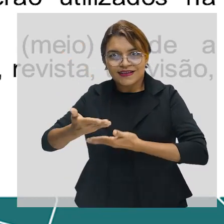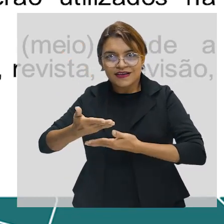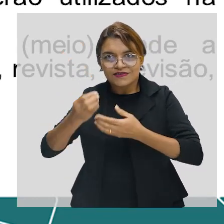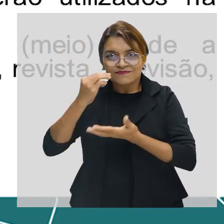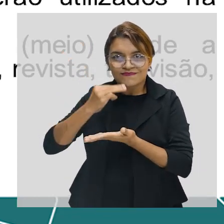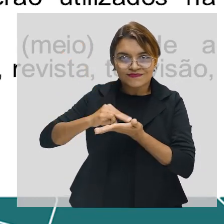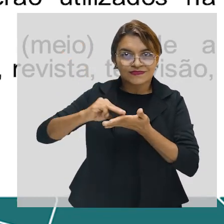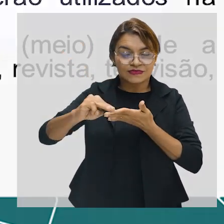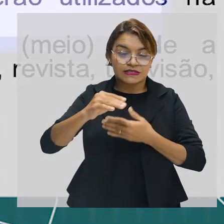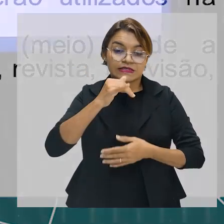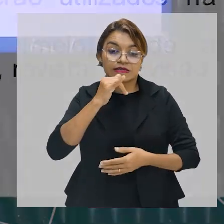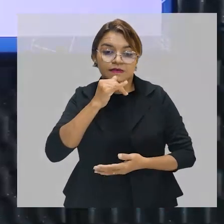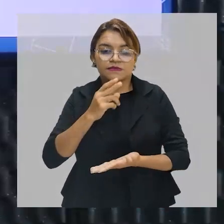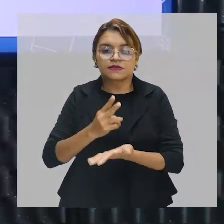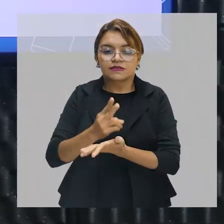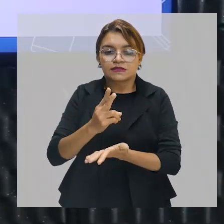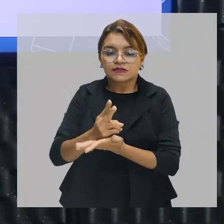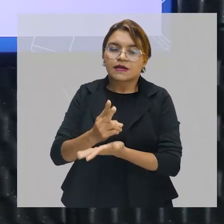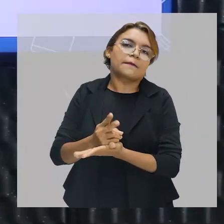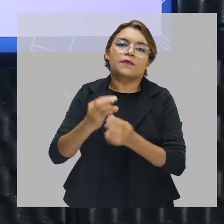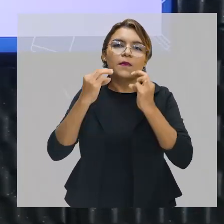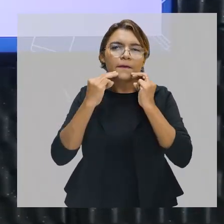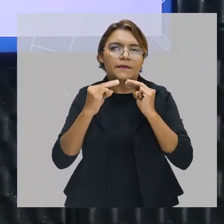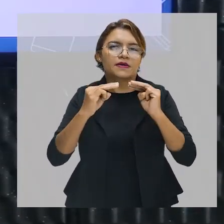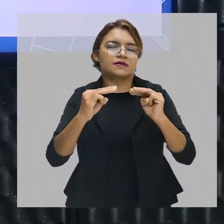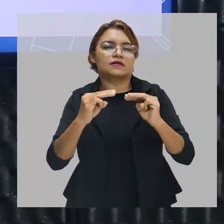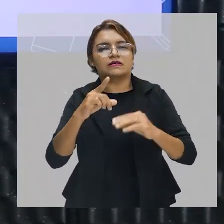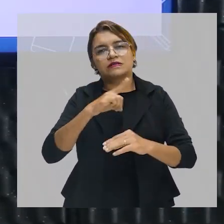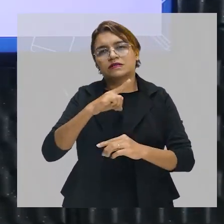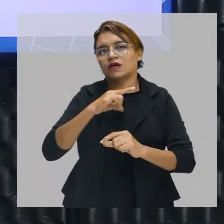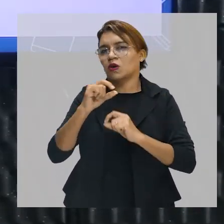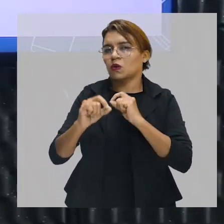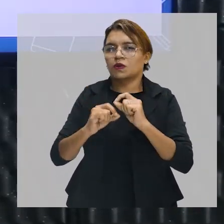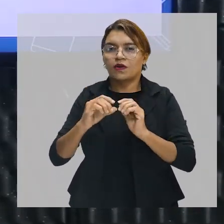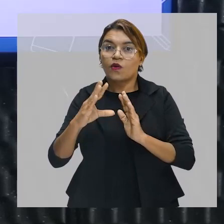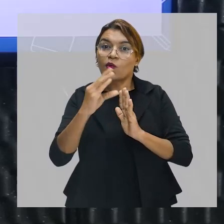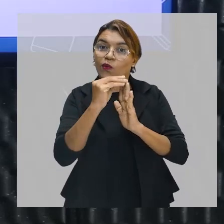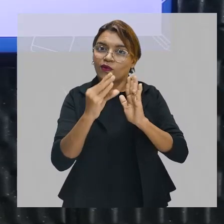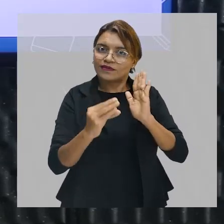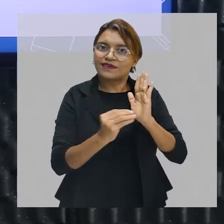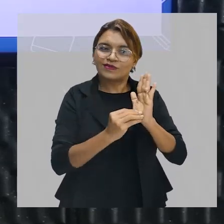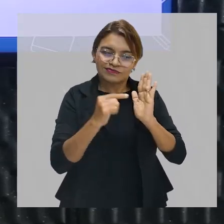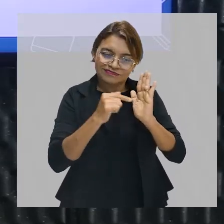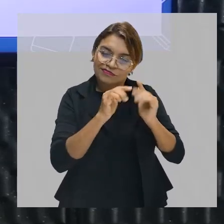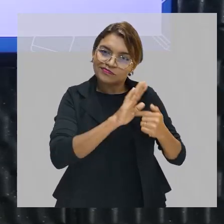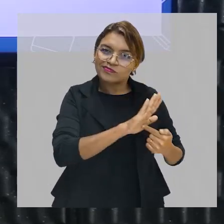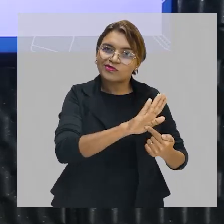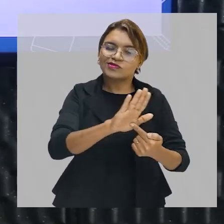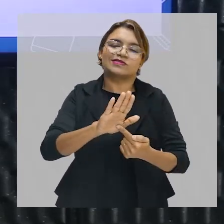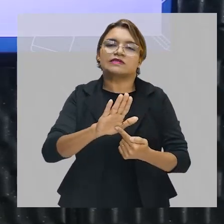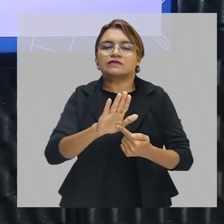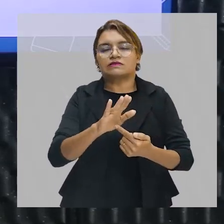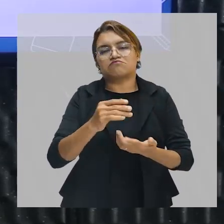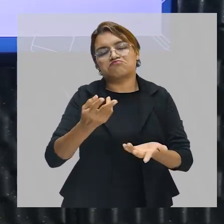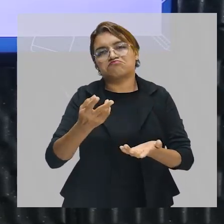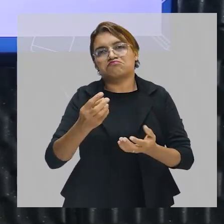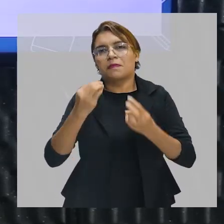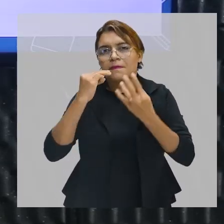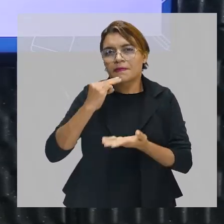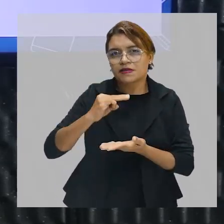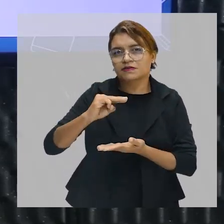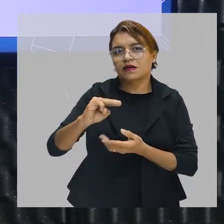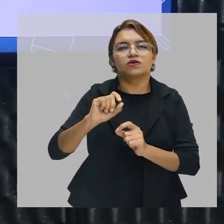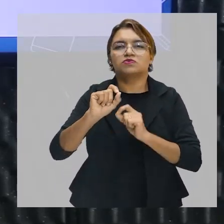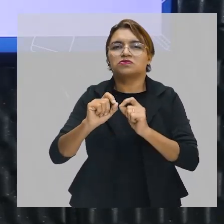quando nós queremos passar uma mensagem, seria o quê? Seria o conteúdo em si. O que você quer com aquela mensagem?